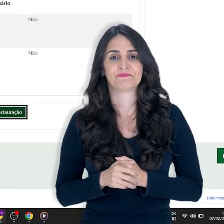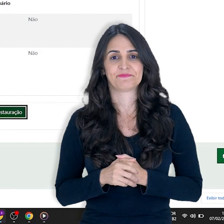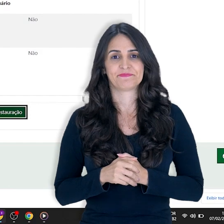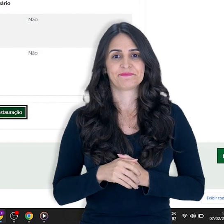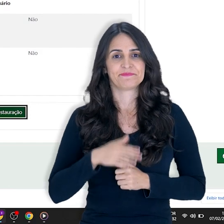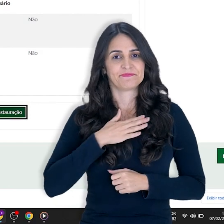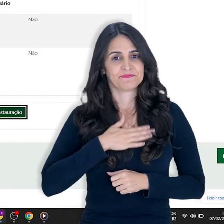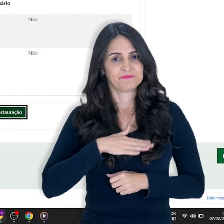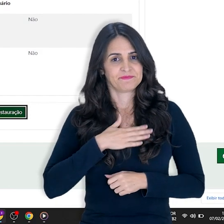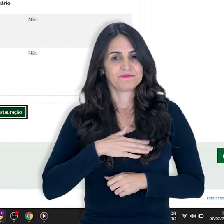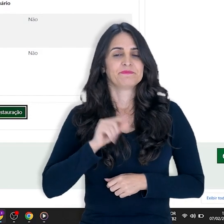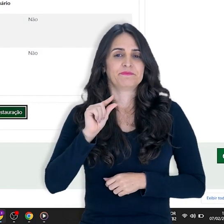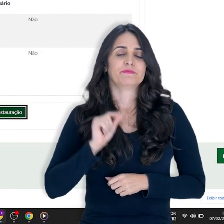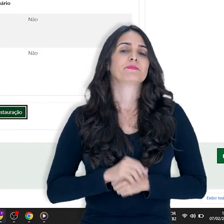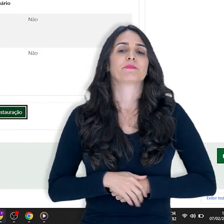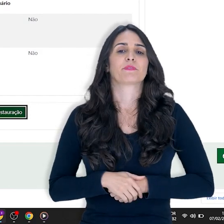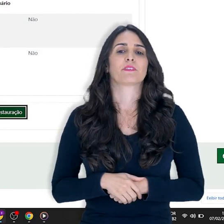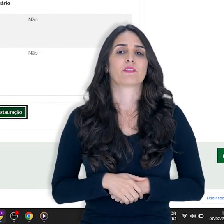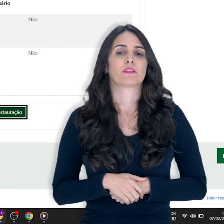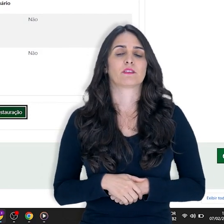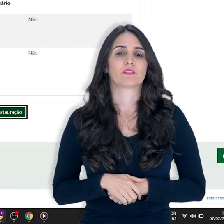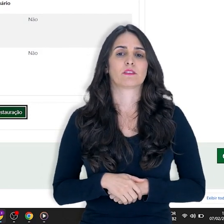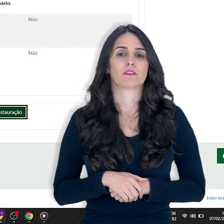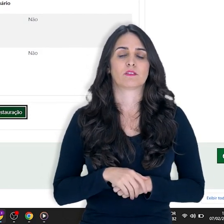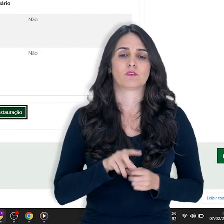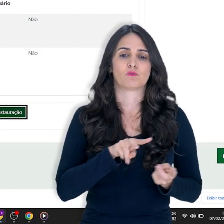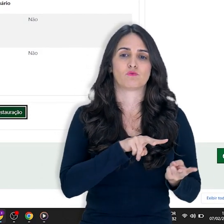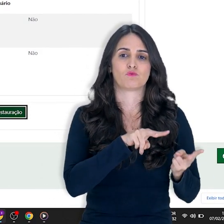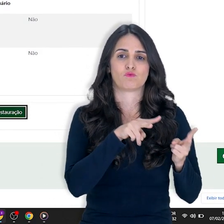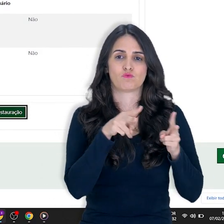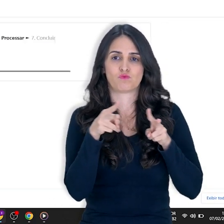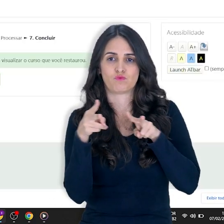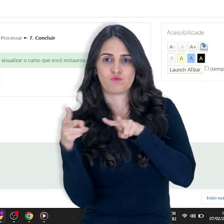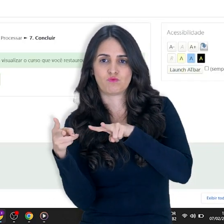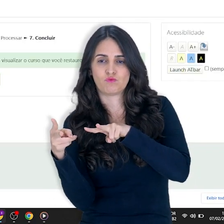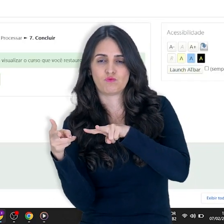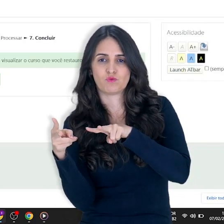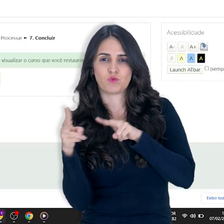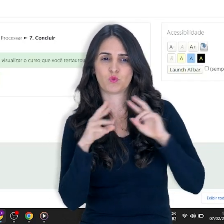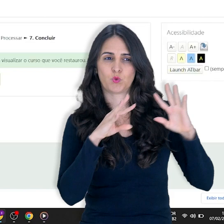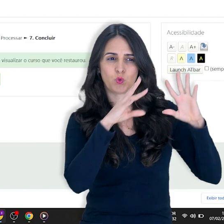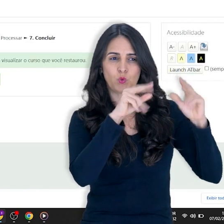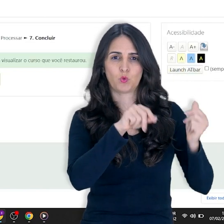Então agora a gente aguarda só um pouquinho, que agora é o momento em que ele vai restaurar